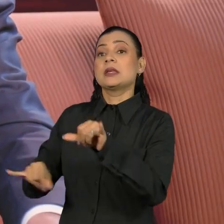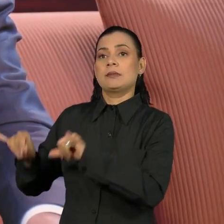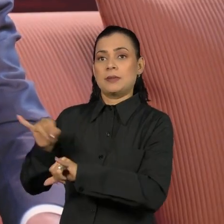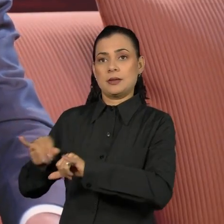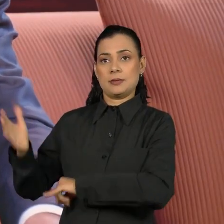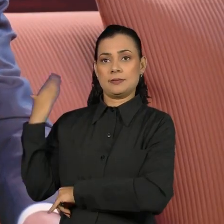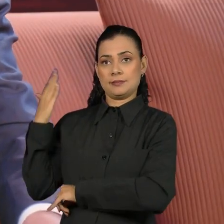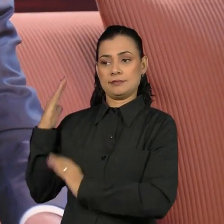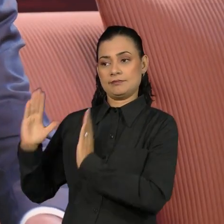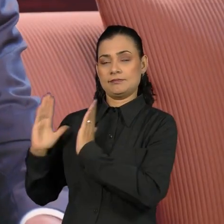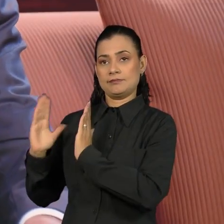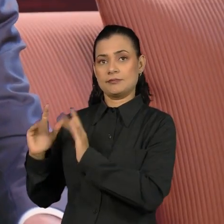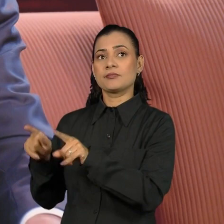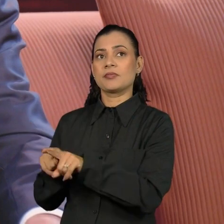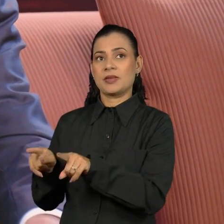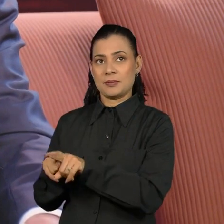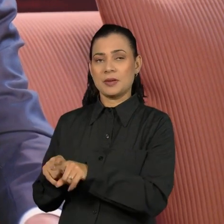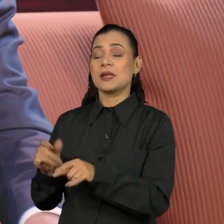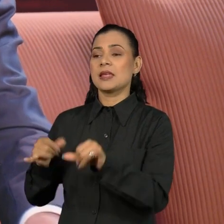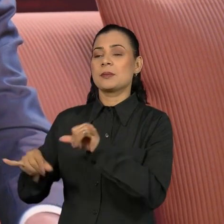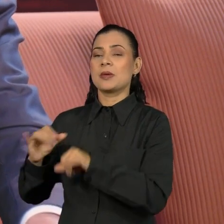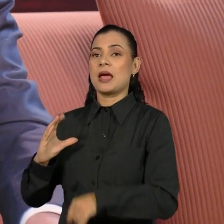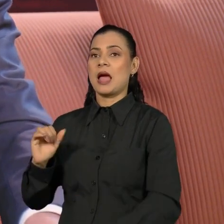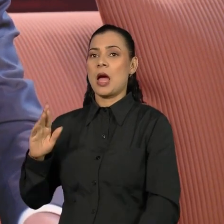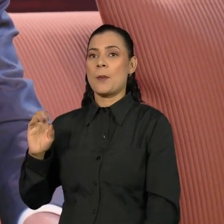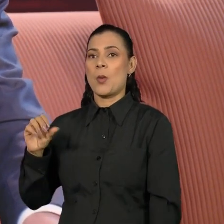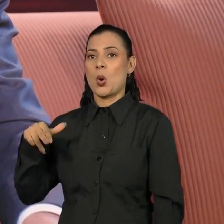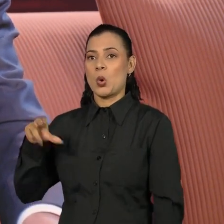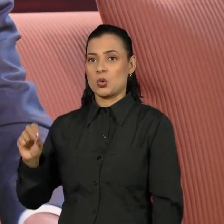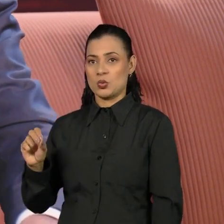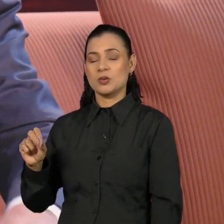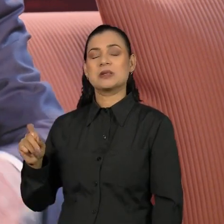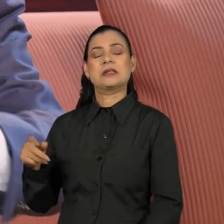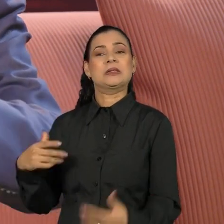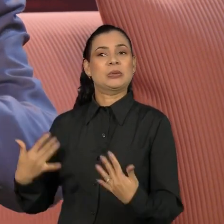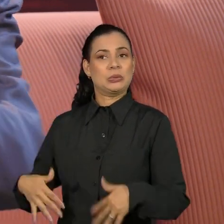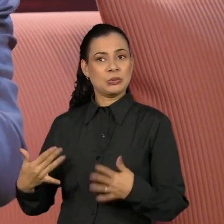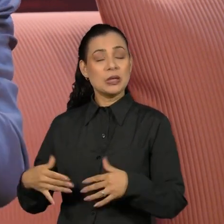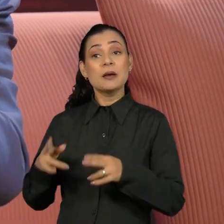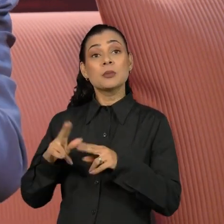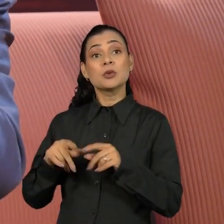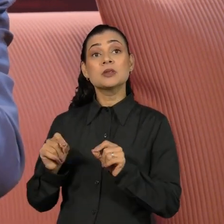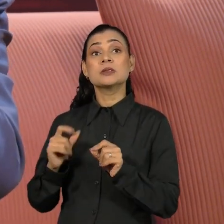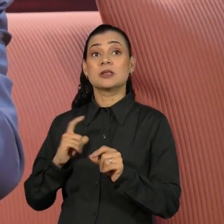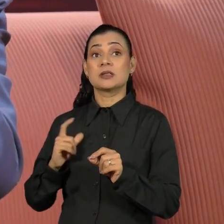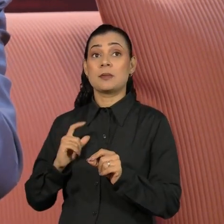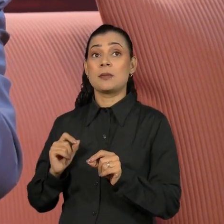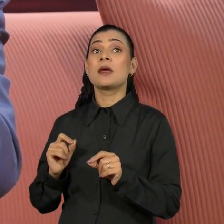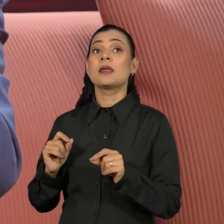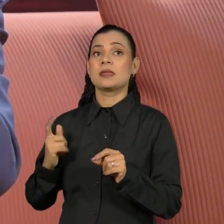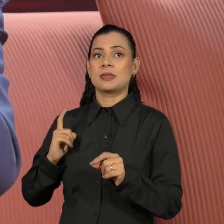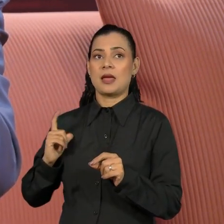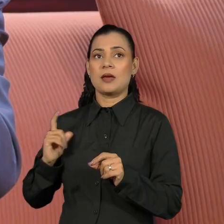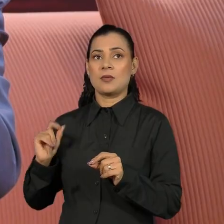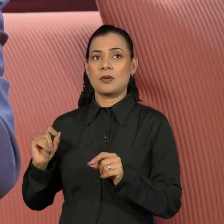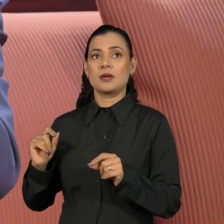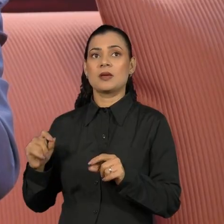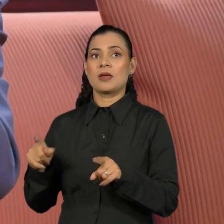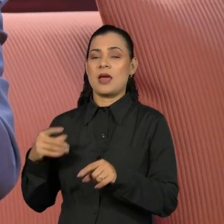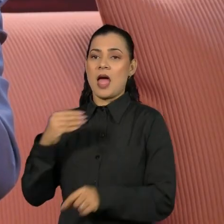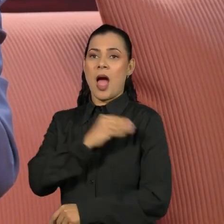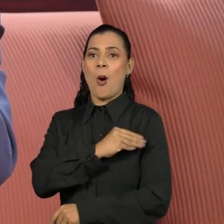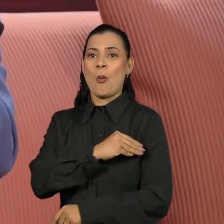carbono. Orgânica, química do carbono, exatamente. Aliás, tem uma boa. Diz que 2 álcoois se encontraram.